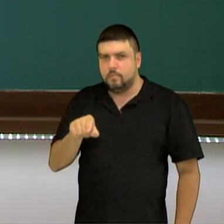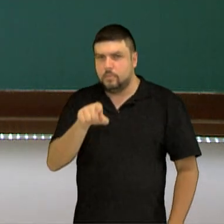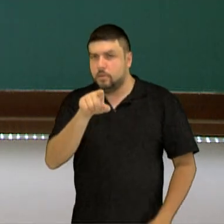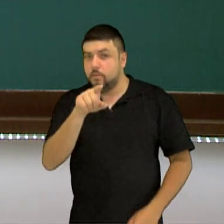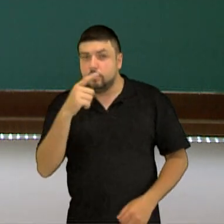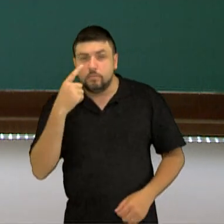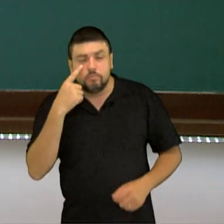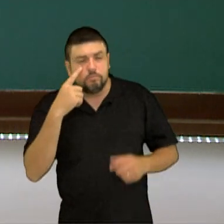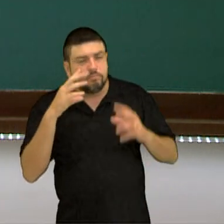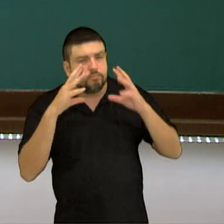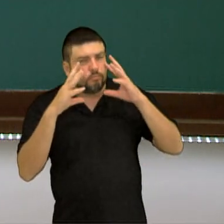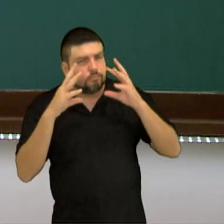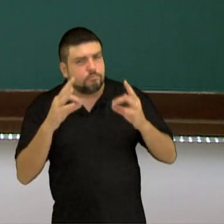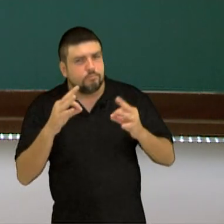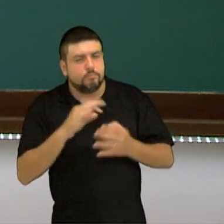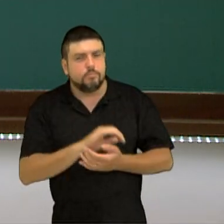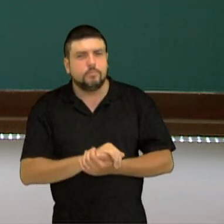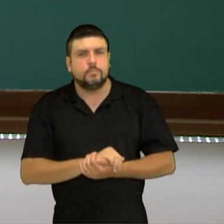atenção?